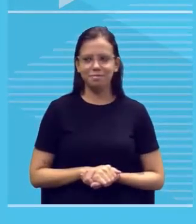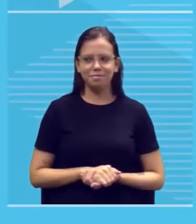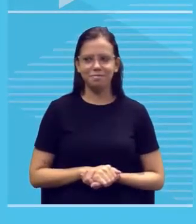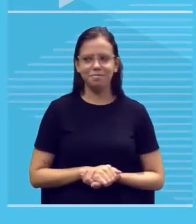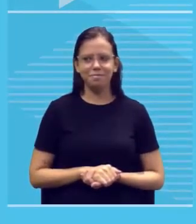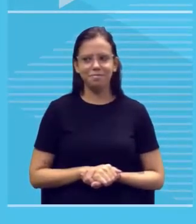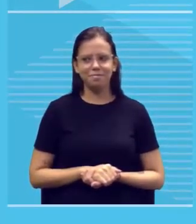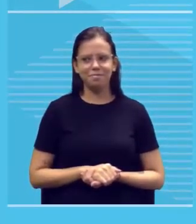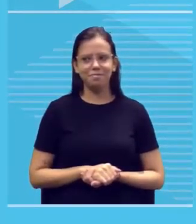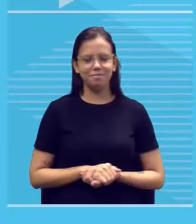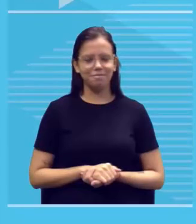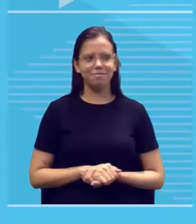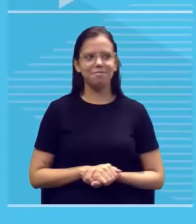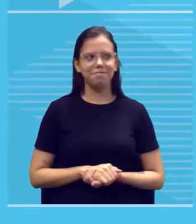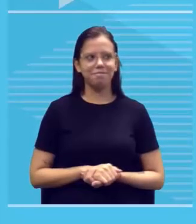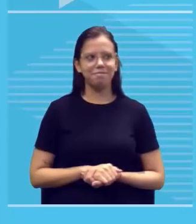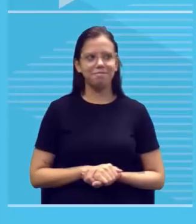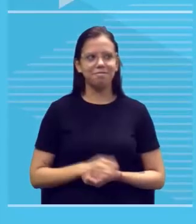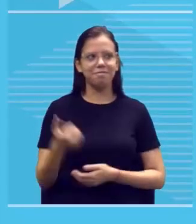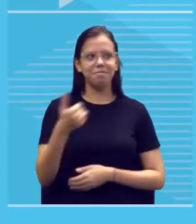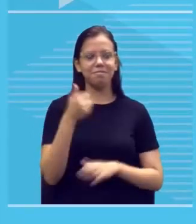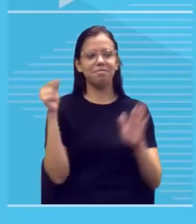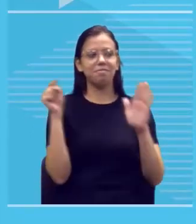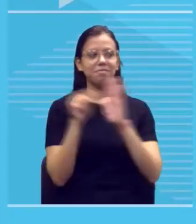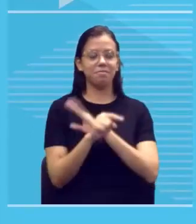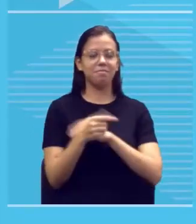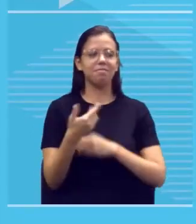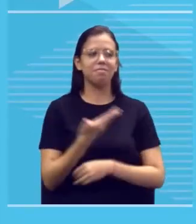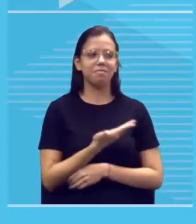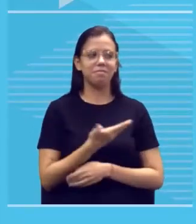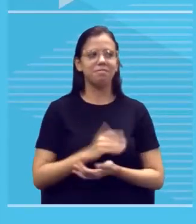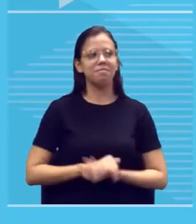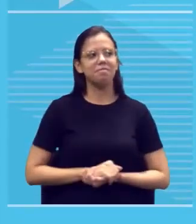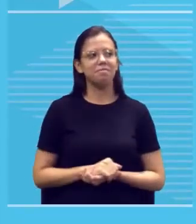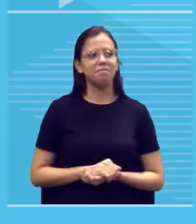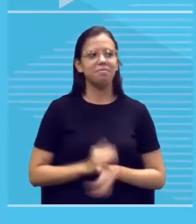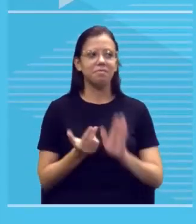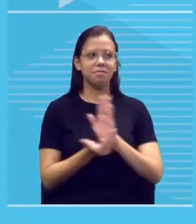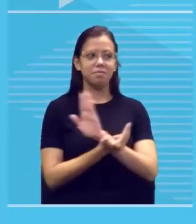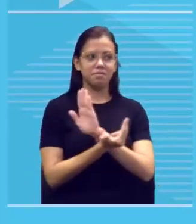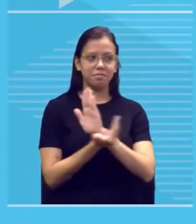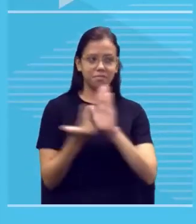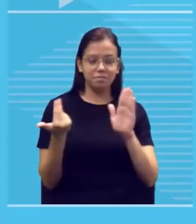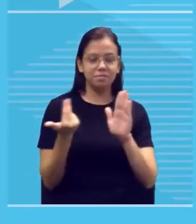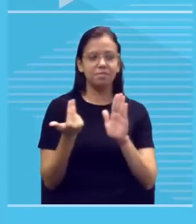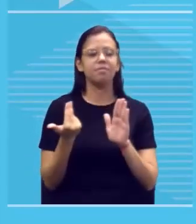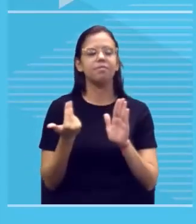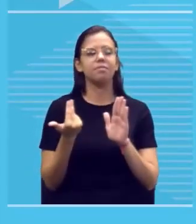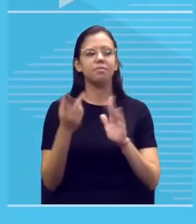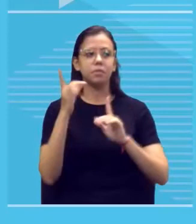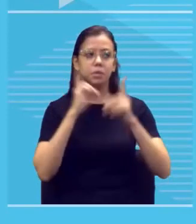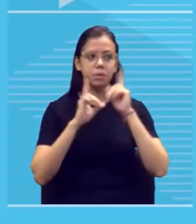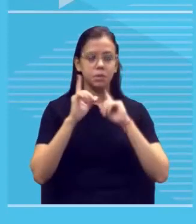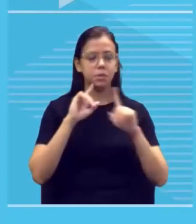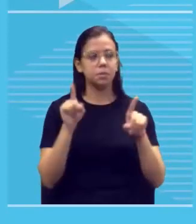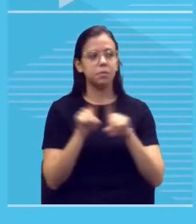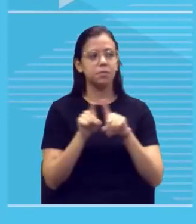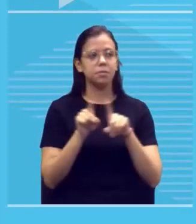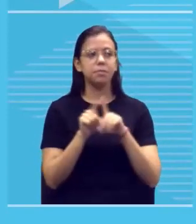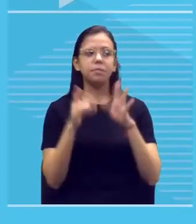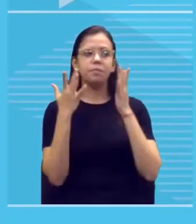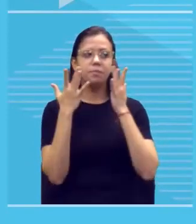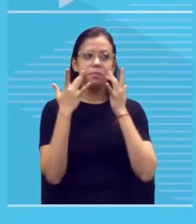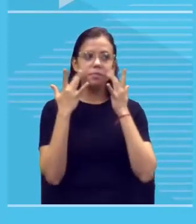primeira pergunta vai ser colocada o teatro Aliás o dramaturgo e teatrólogo Bertoldo